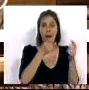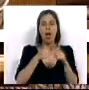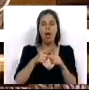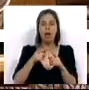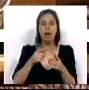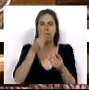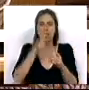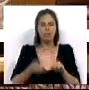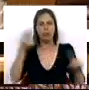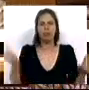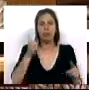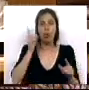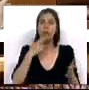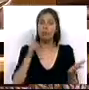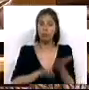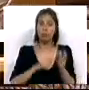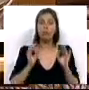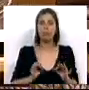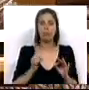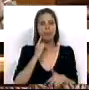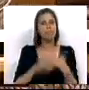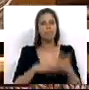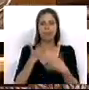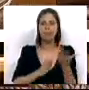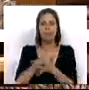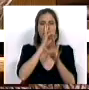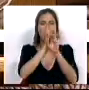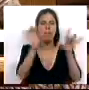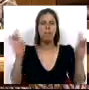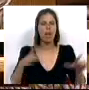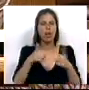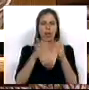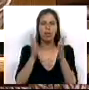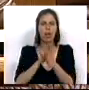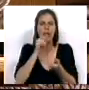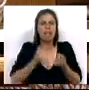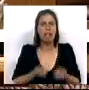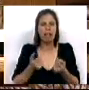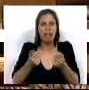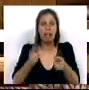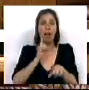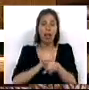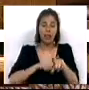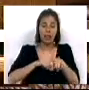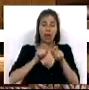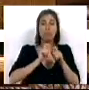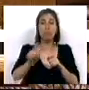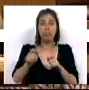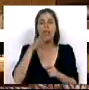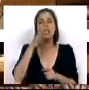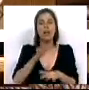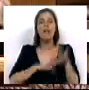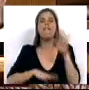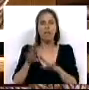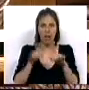doses desumanas. A verdade é que continuam a mentir a toda a hora durante o seu mandato, dizendo